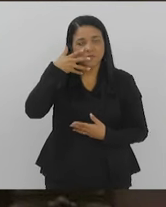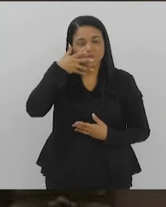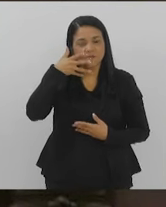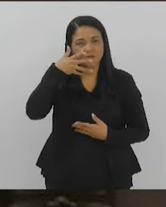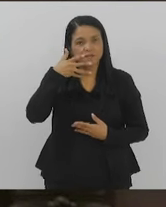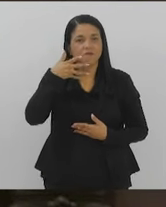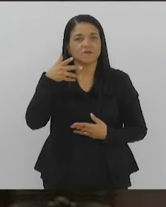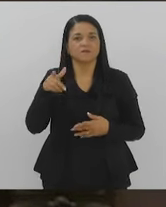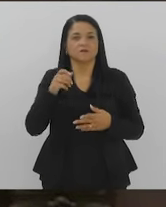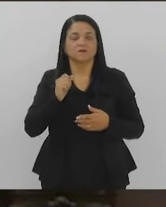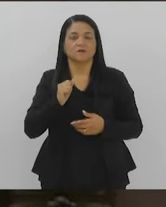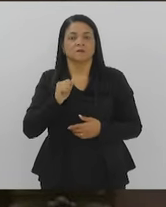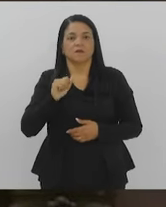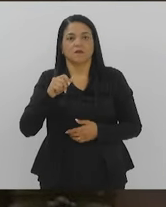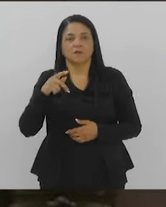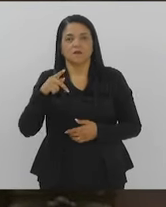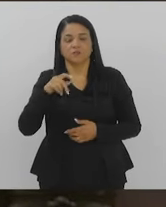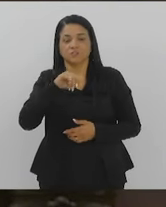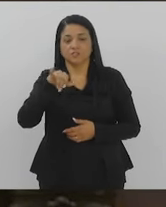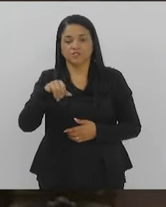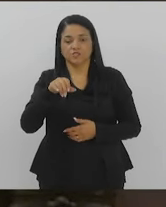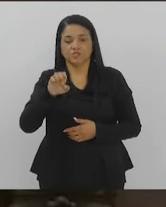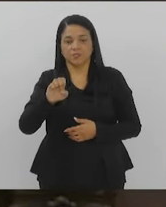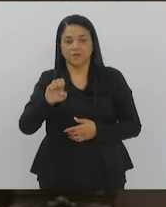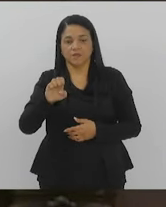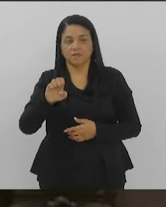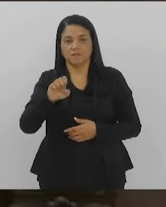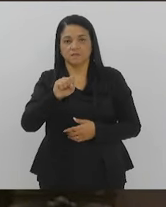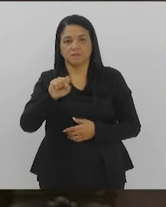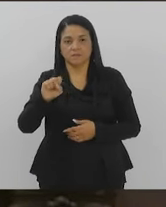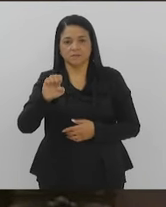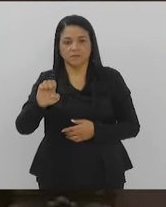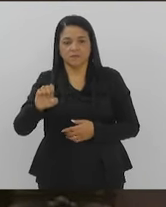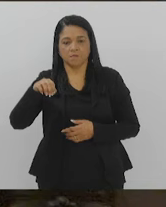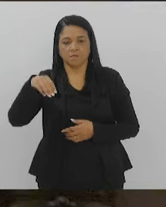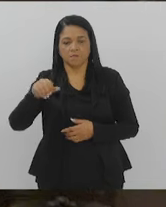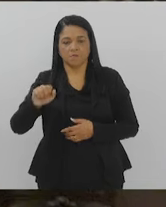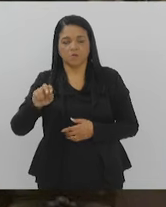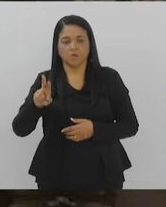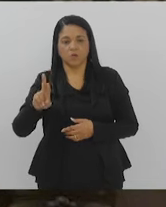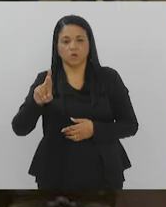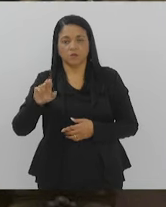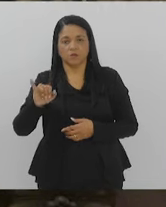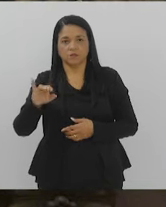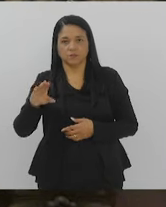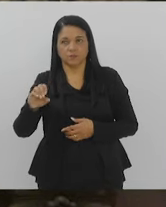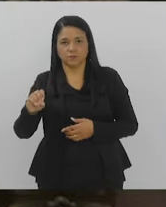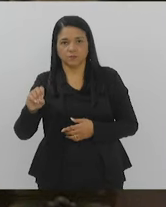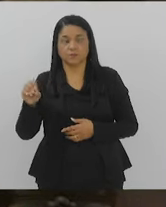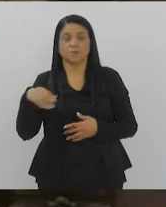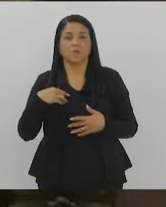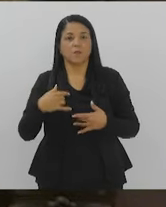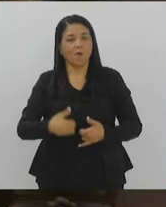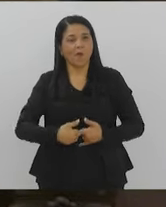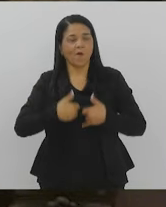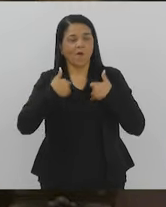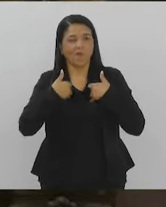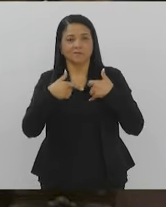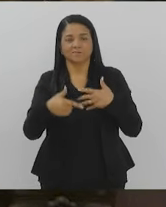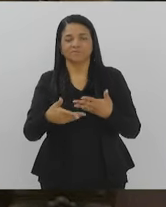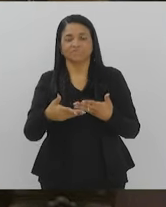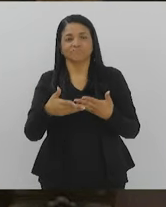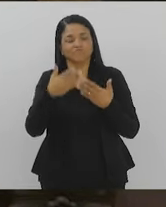nosso apóstolo Jessé Maurício, nosso grande amigo. É uma honra, é um privilégio. Obrigado por todas as